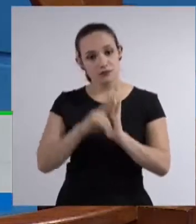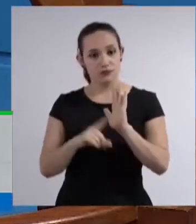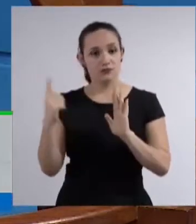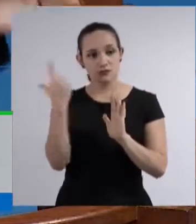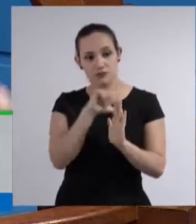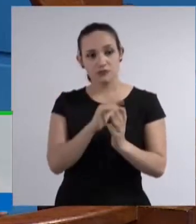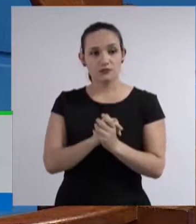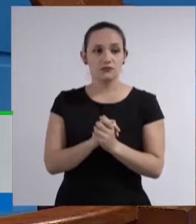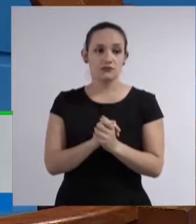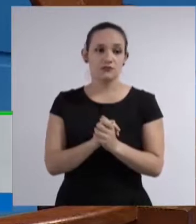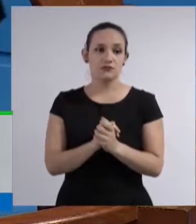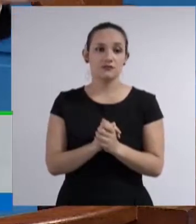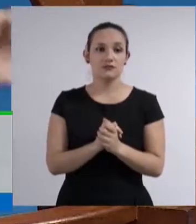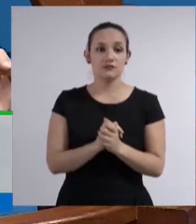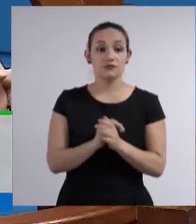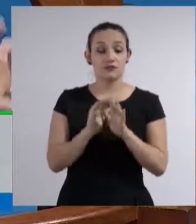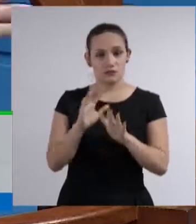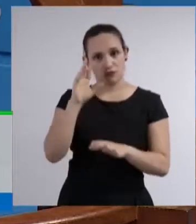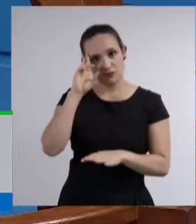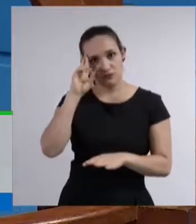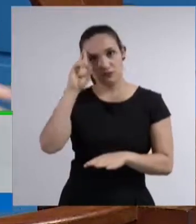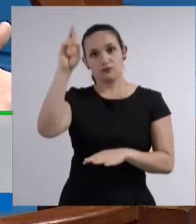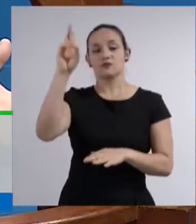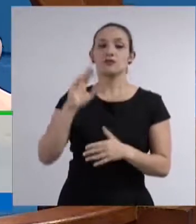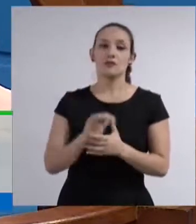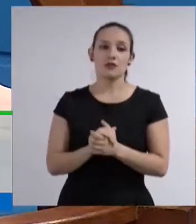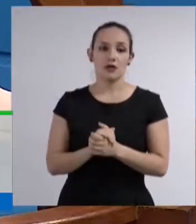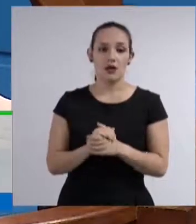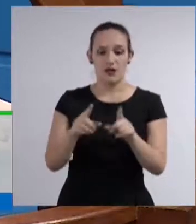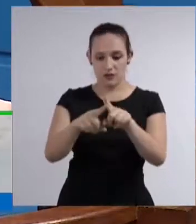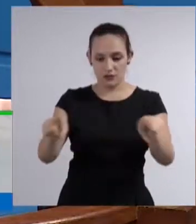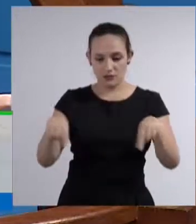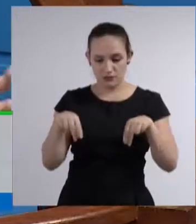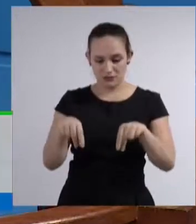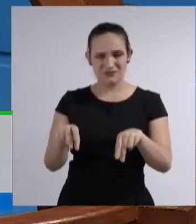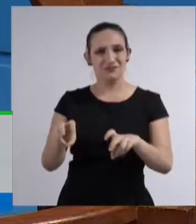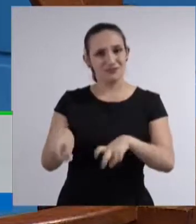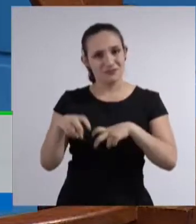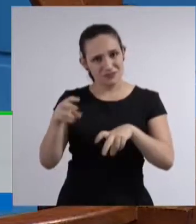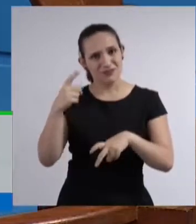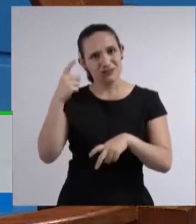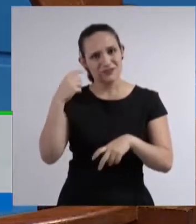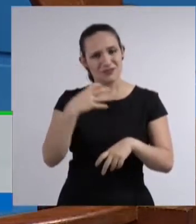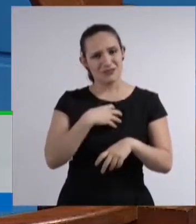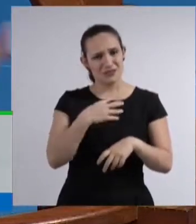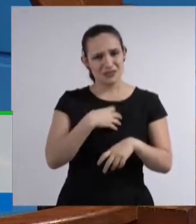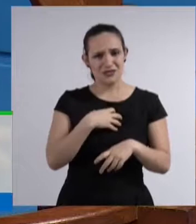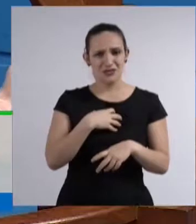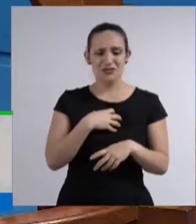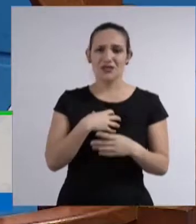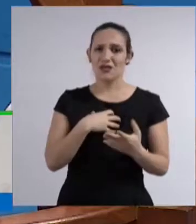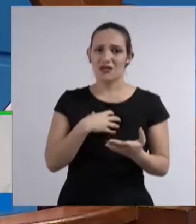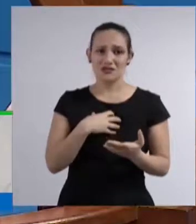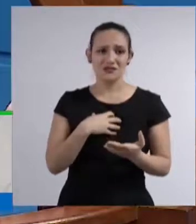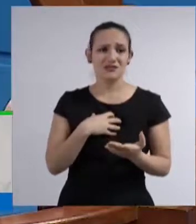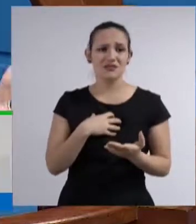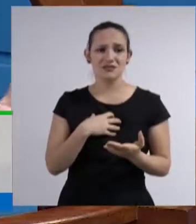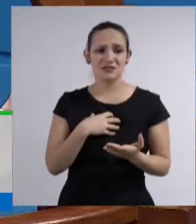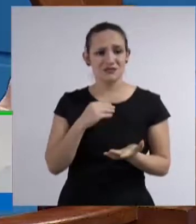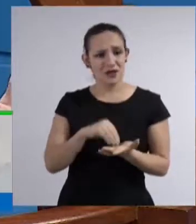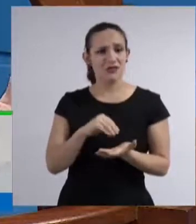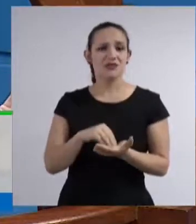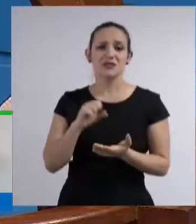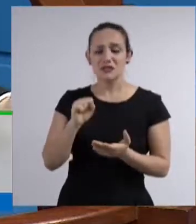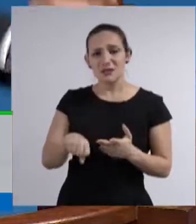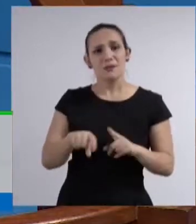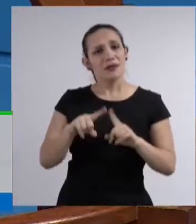Os proprietários rurais se sentem lesados, também procurem a justiça, Então, eu acho que essa questão precisa ser resolvida de uma vez